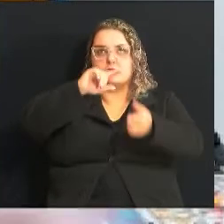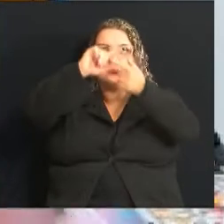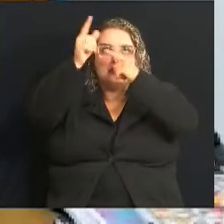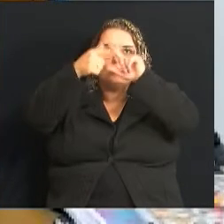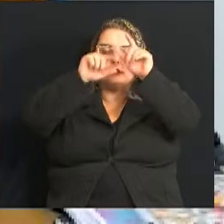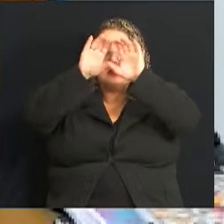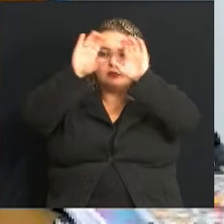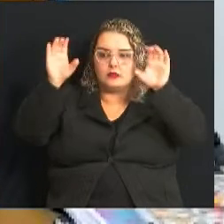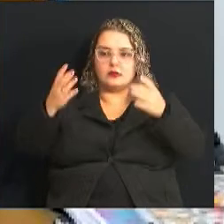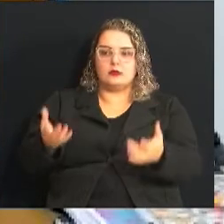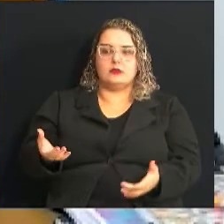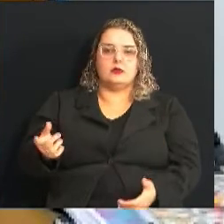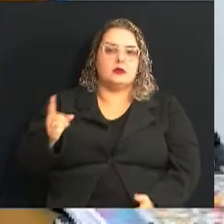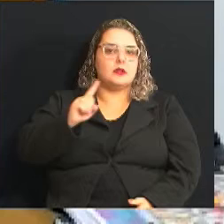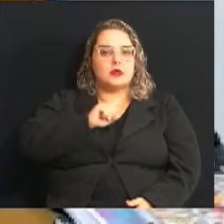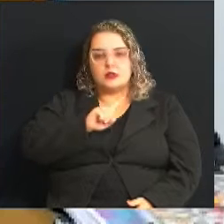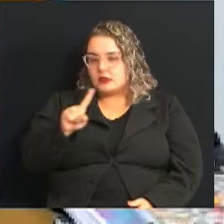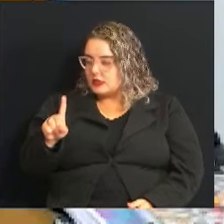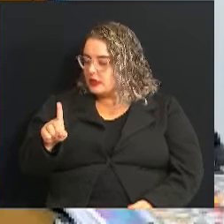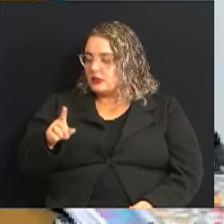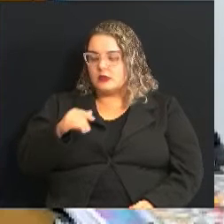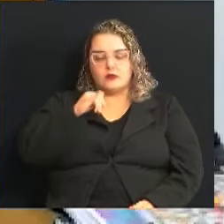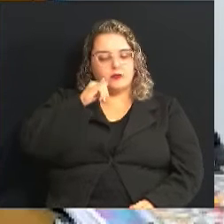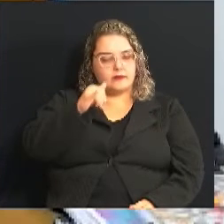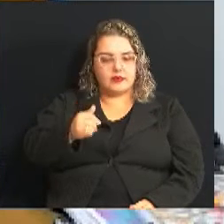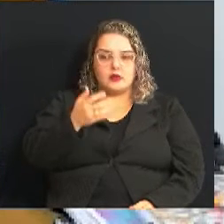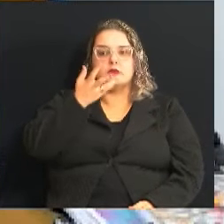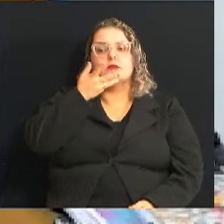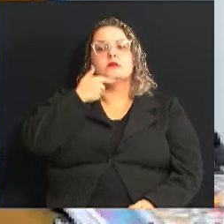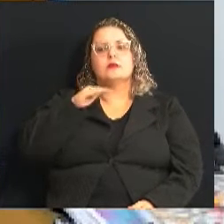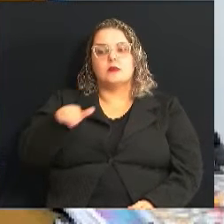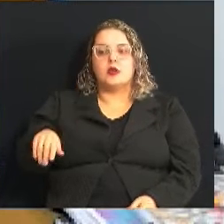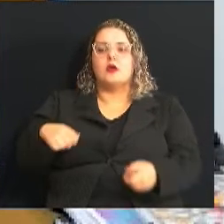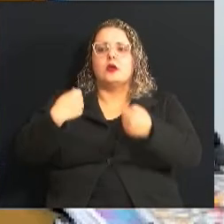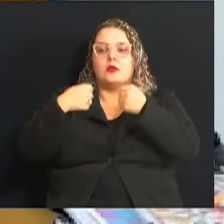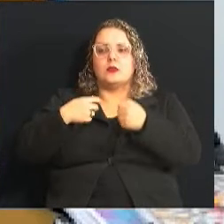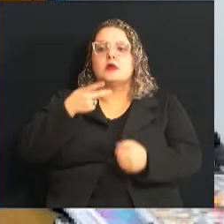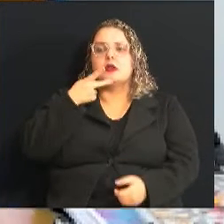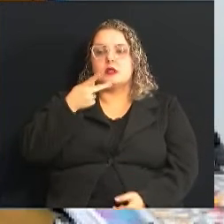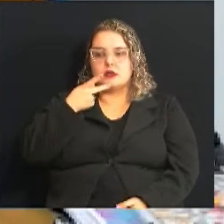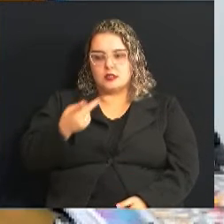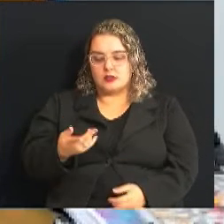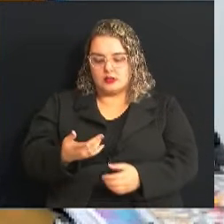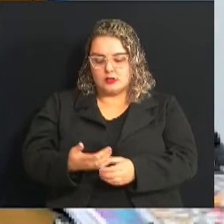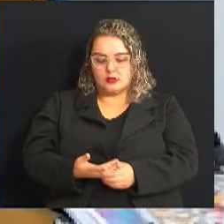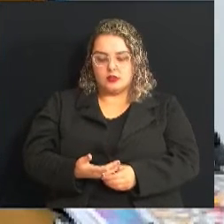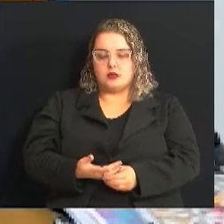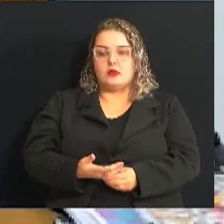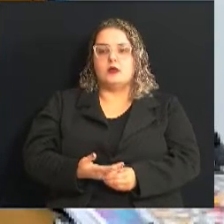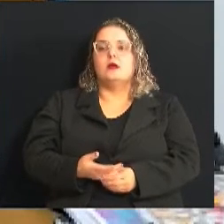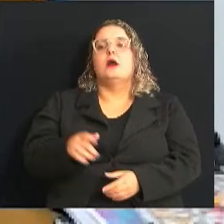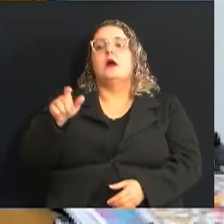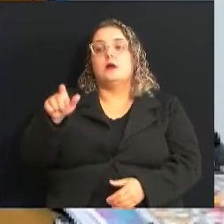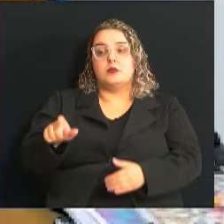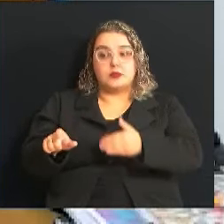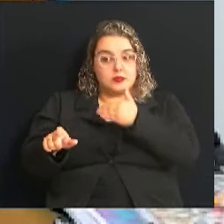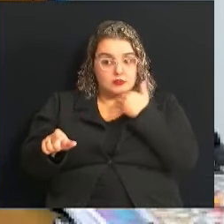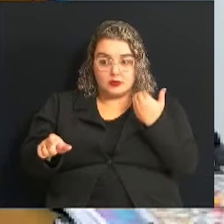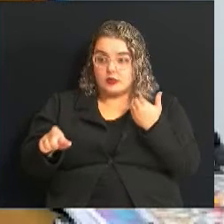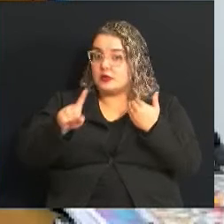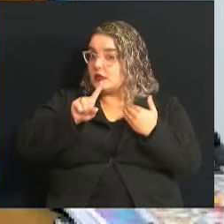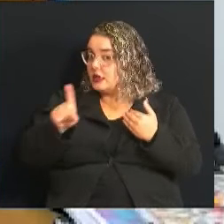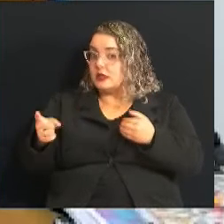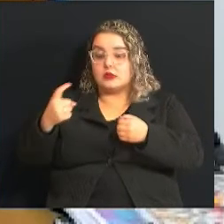céu. Isso não se deve falar à criança. Precisa ser dito que a pessoa morreu e que ela não vai